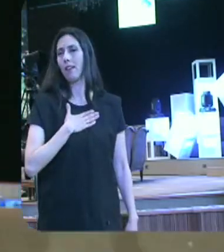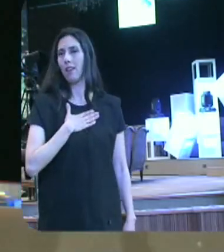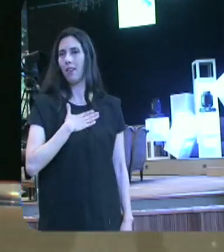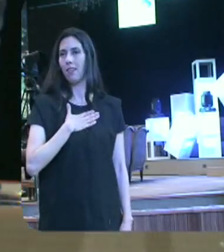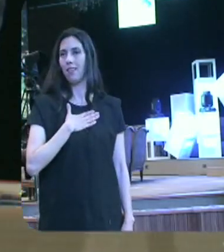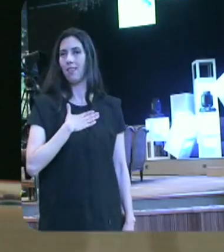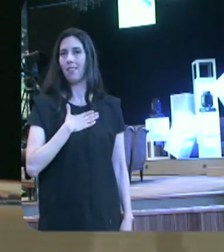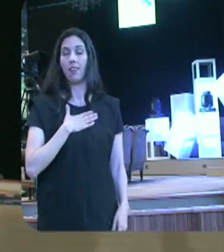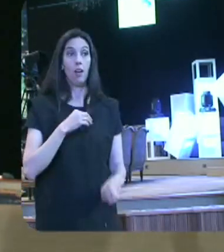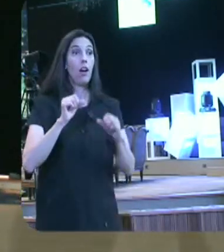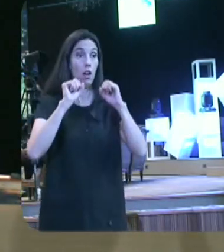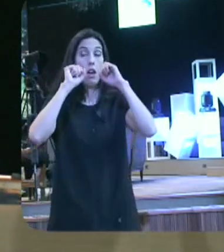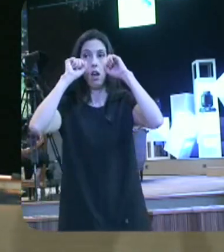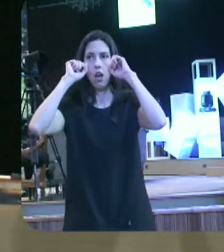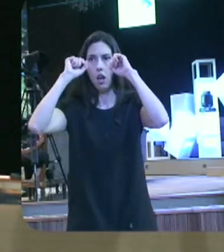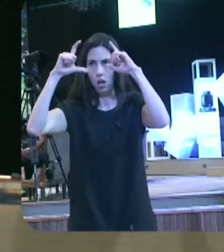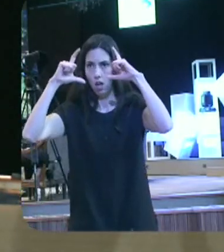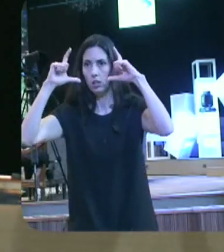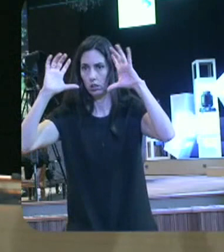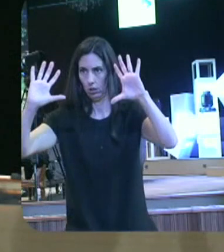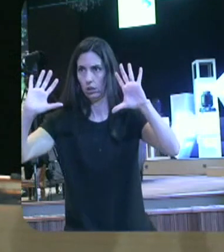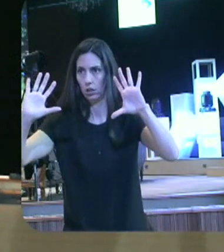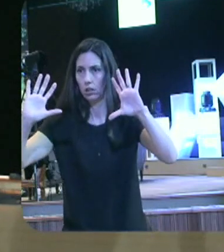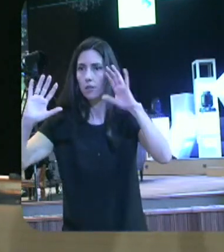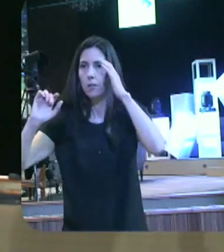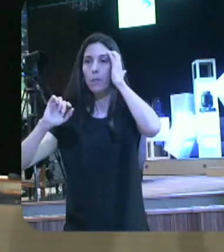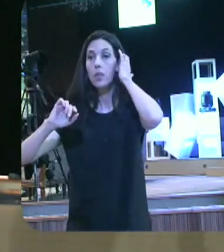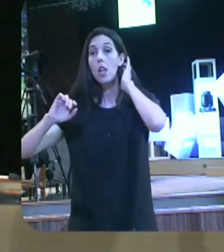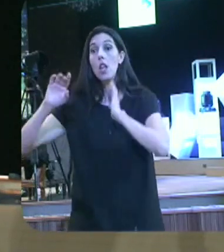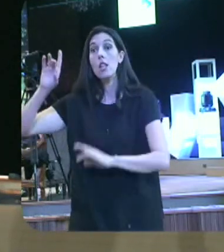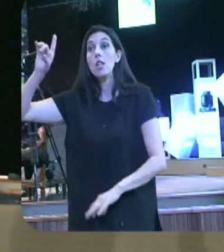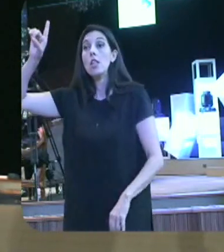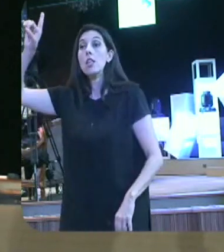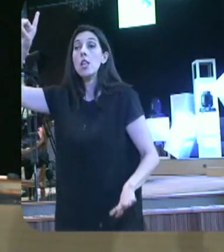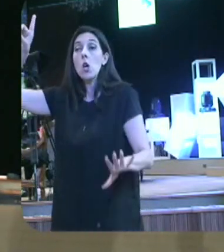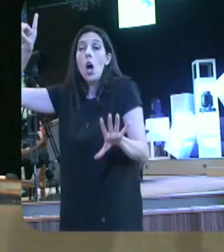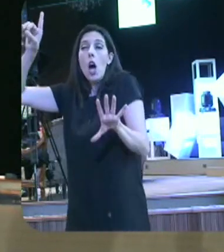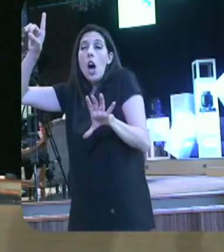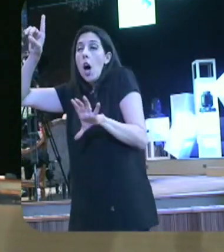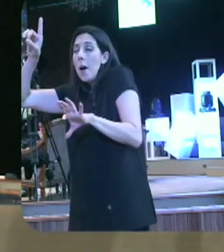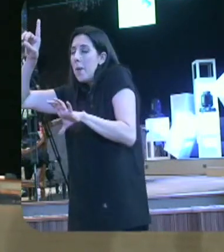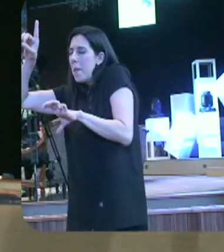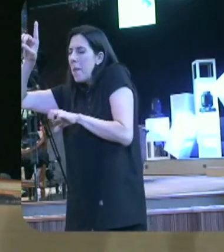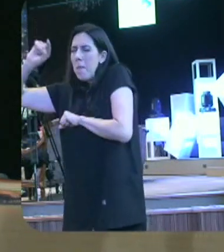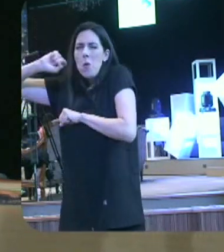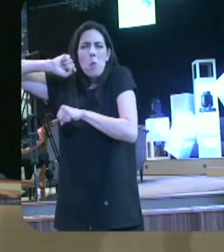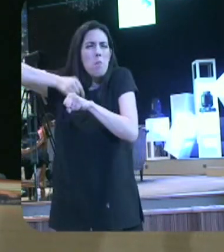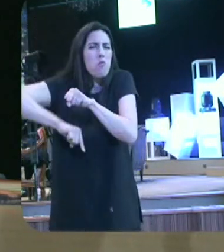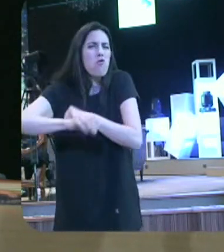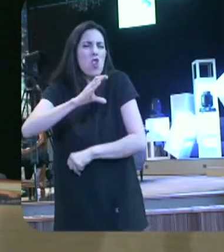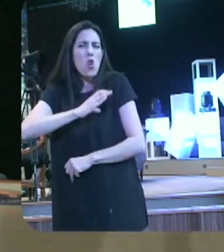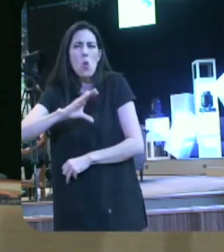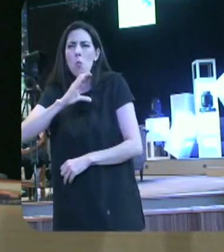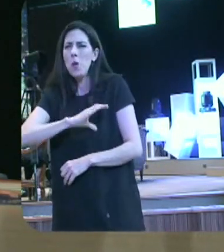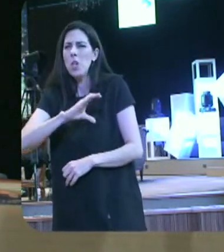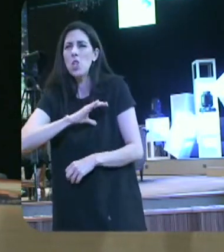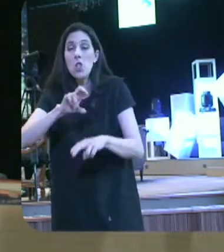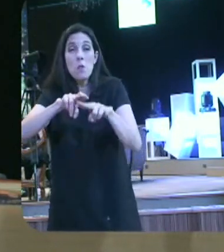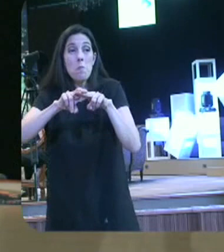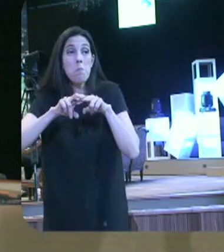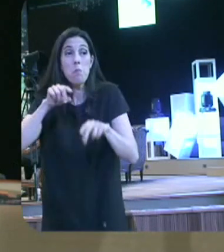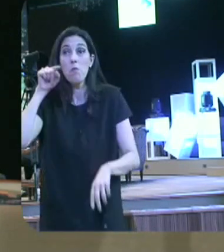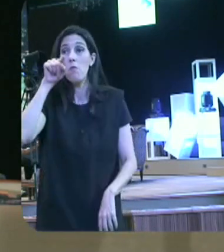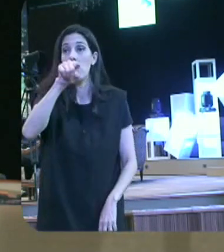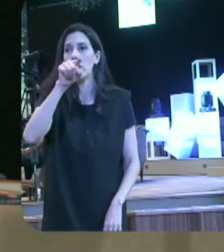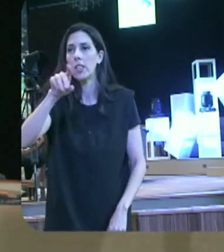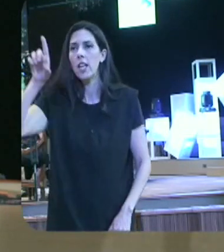presta atenção. O amor e a compaixão que Deus tem por você e por mim, dói